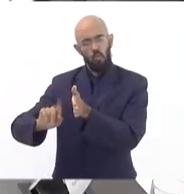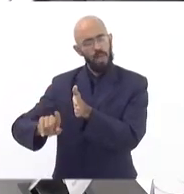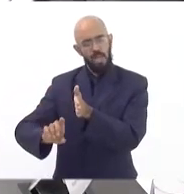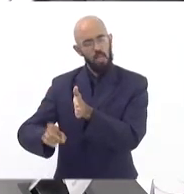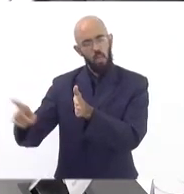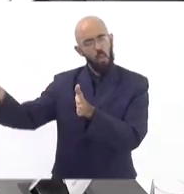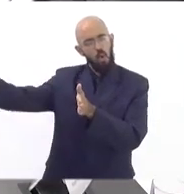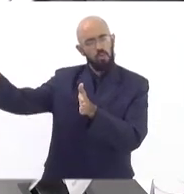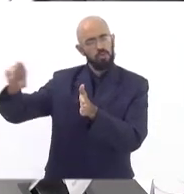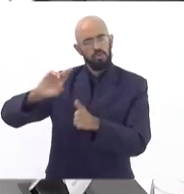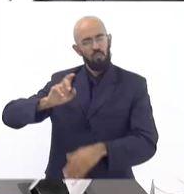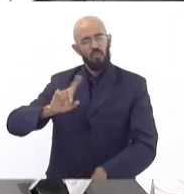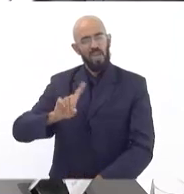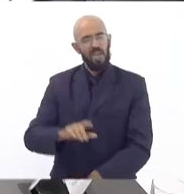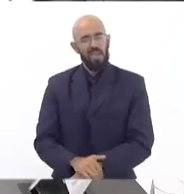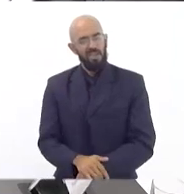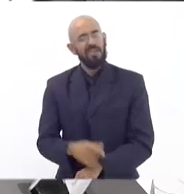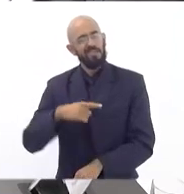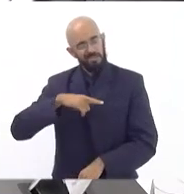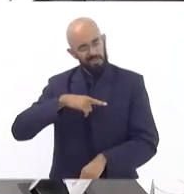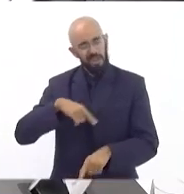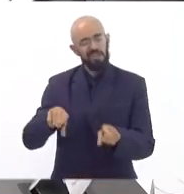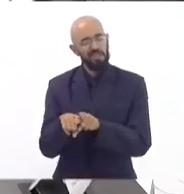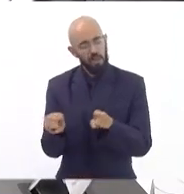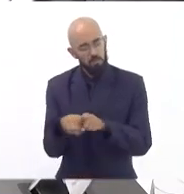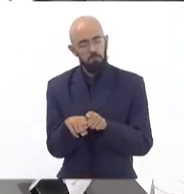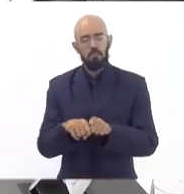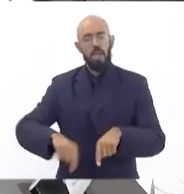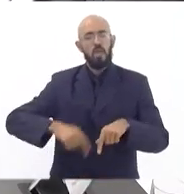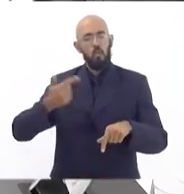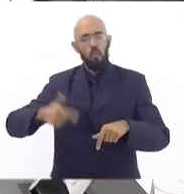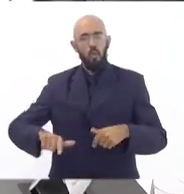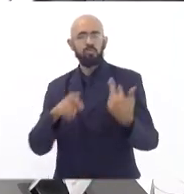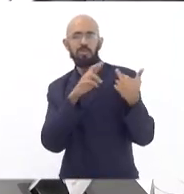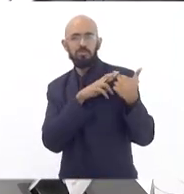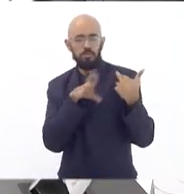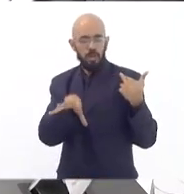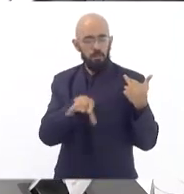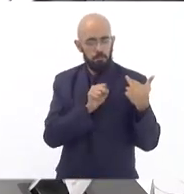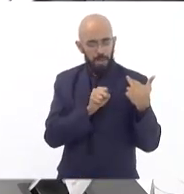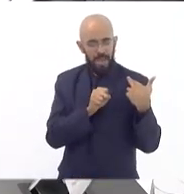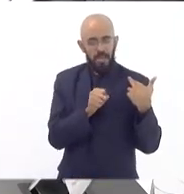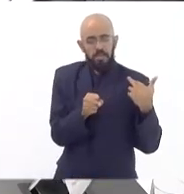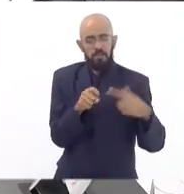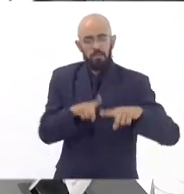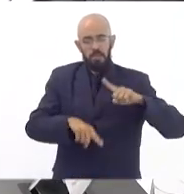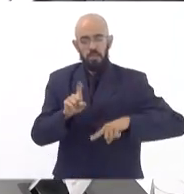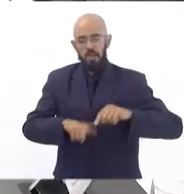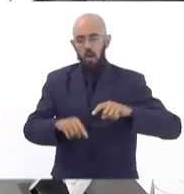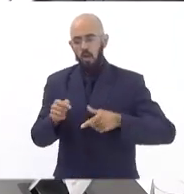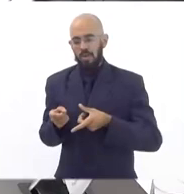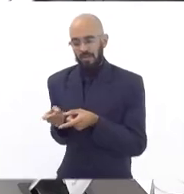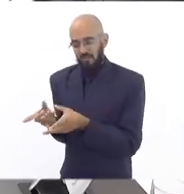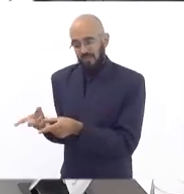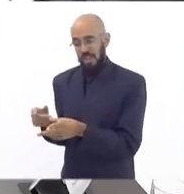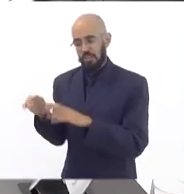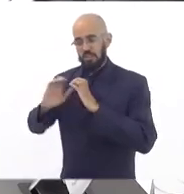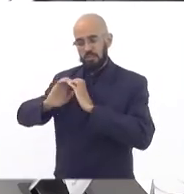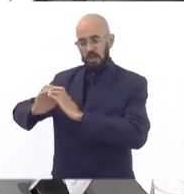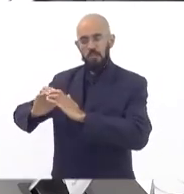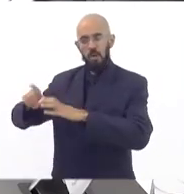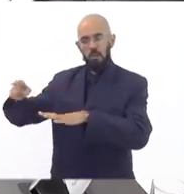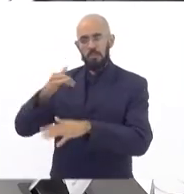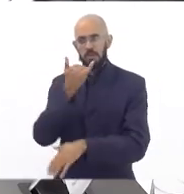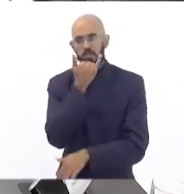e tem sempre intermediário que revende esse material para o cara a pessoa que é dona de si galpão só para gastar vocês